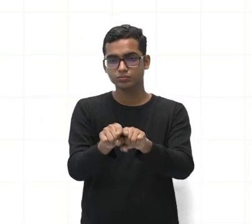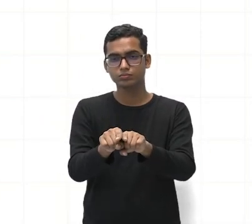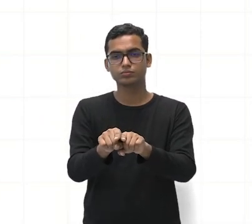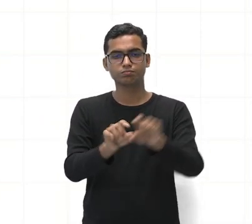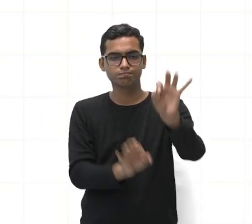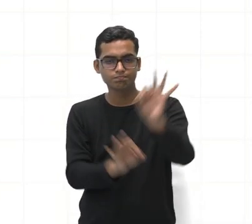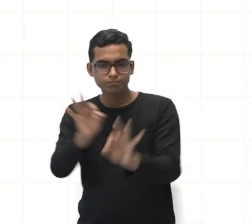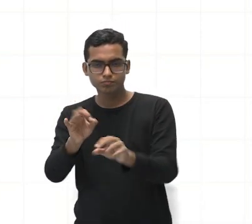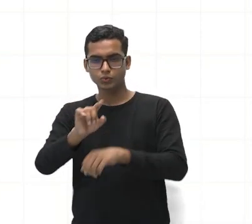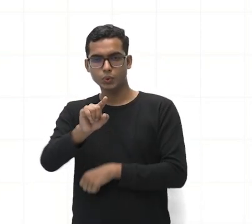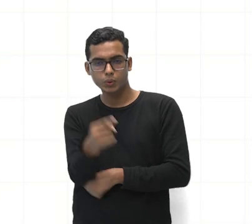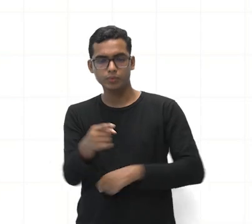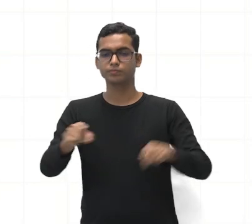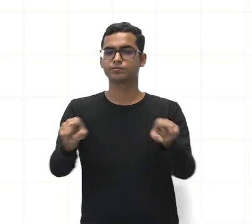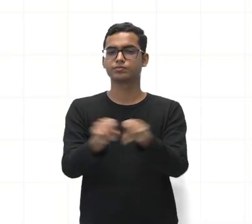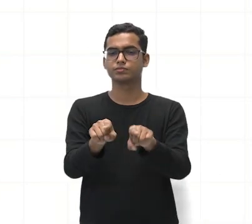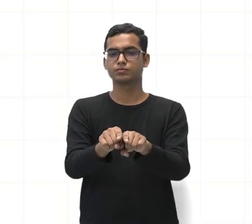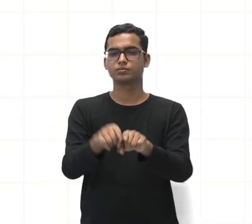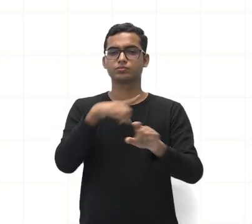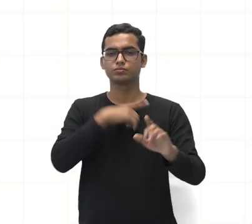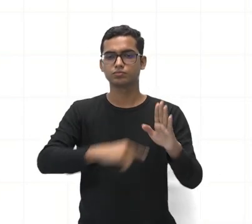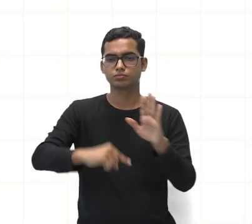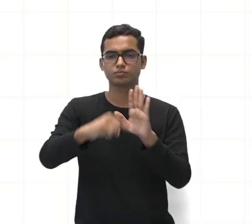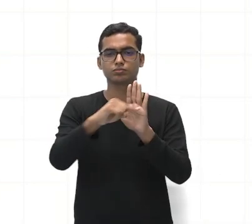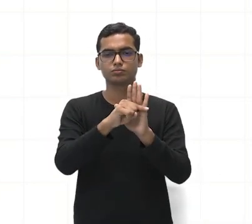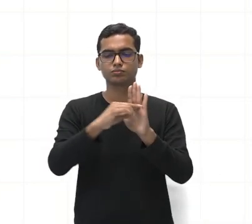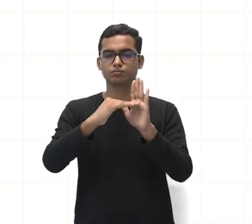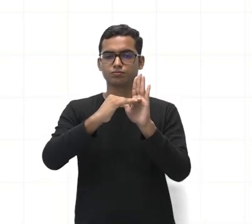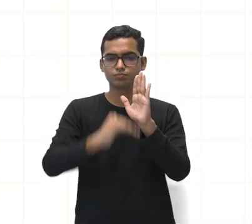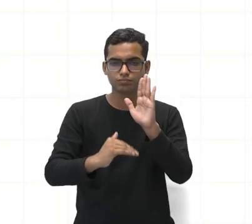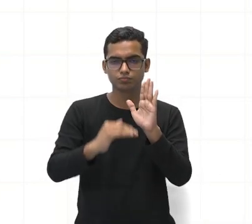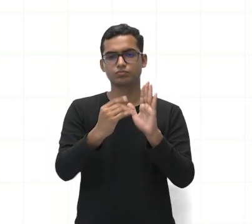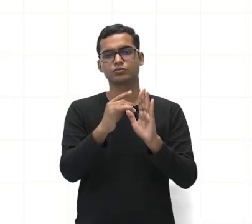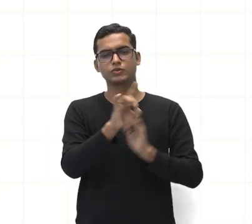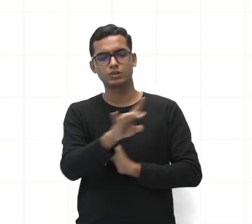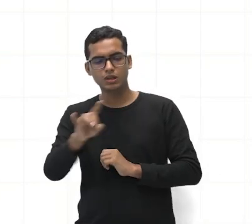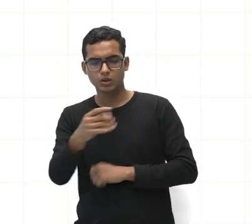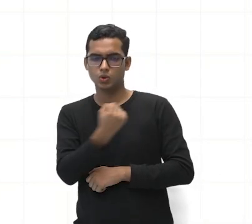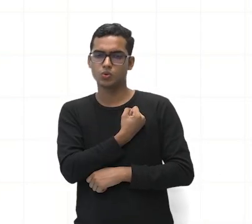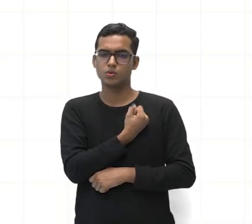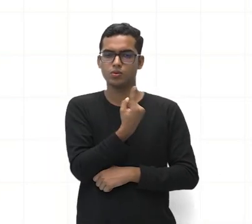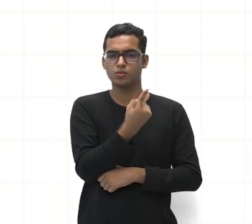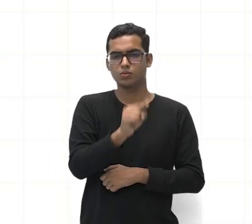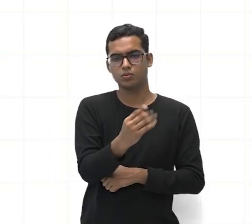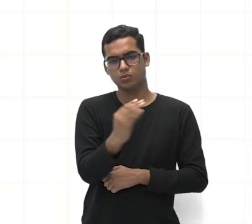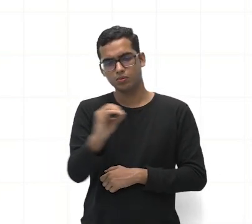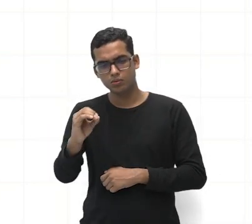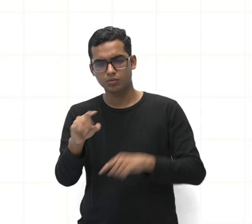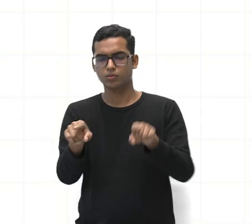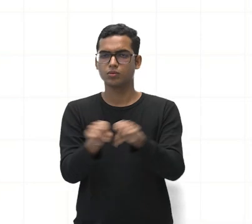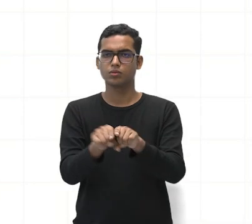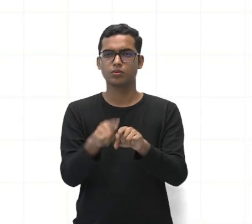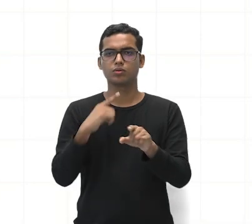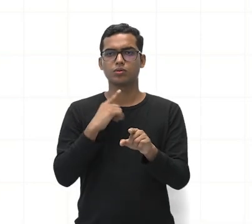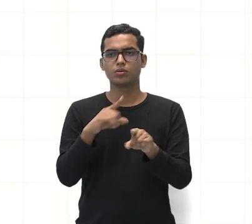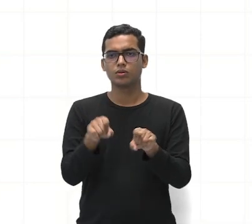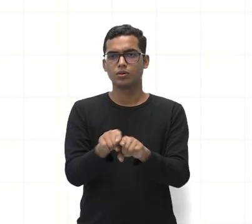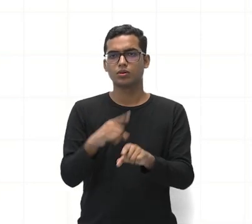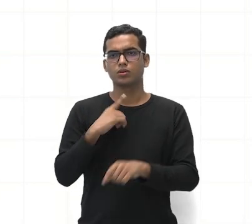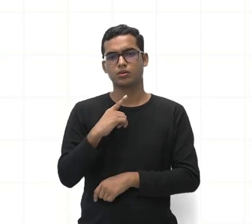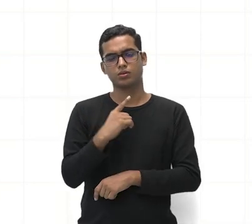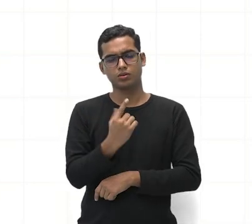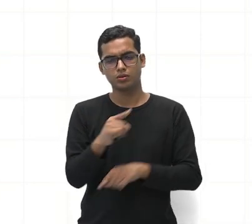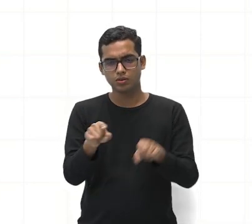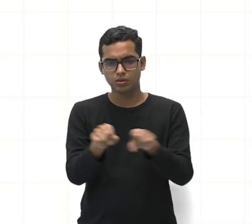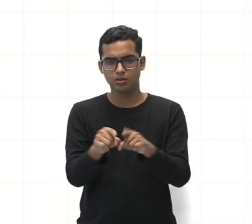Alinhamos as vírgulas e subtraímos cada casa decimal. Décimo de décimo, centésimo de centésimo e